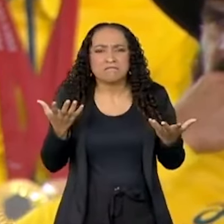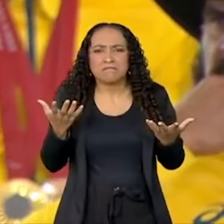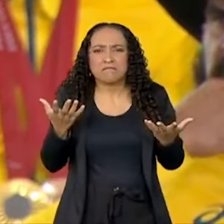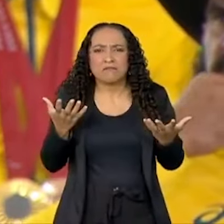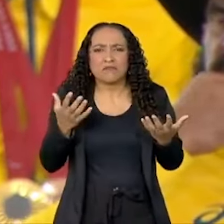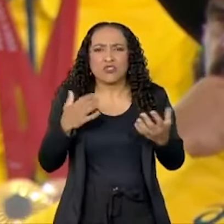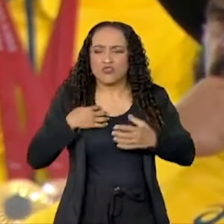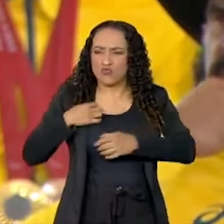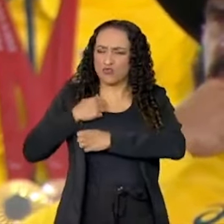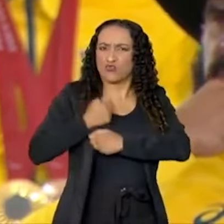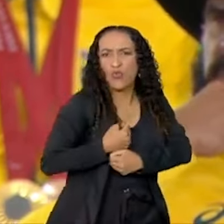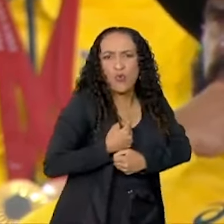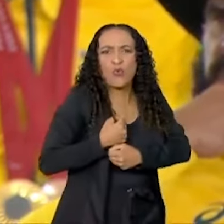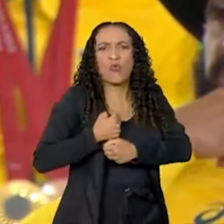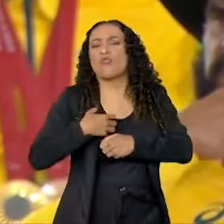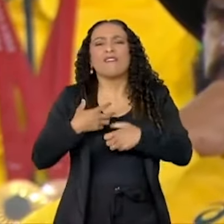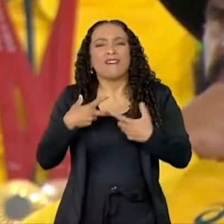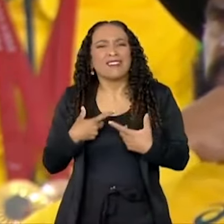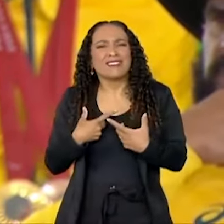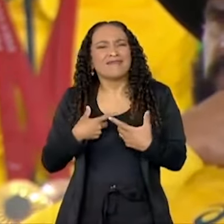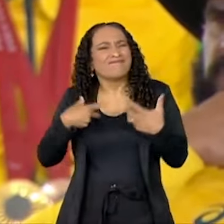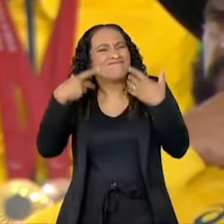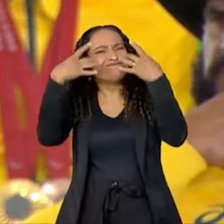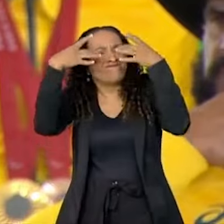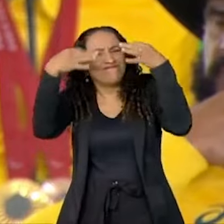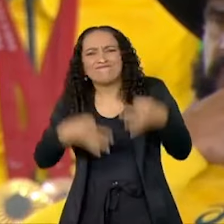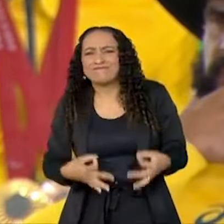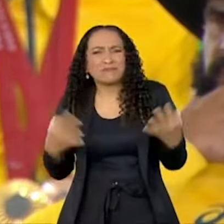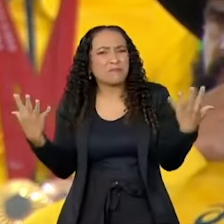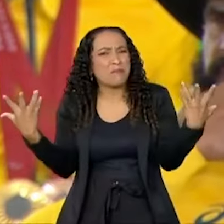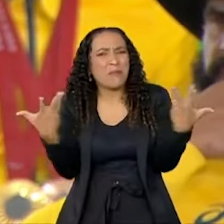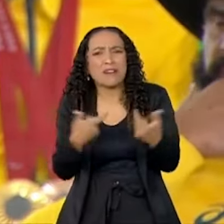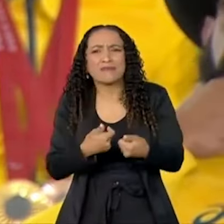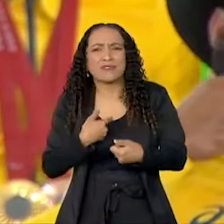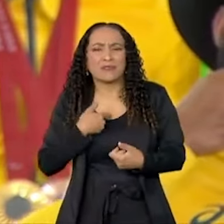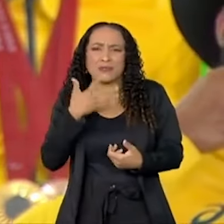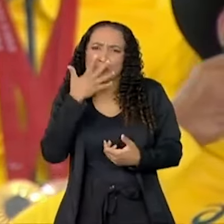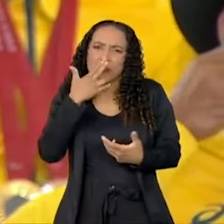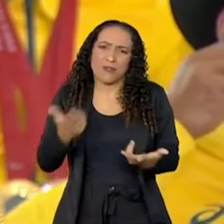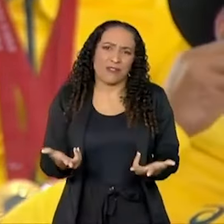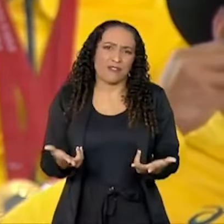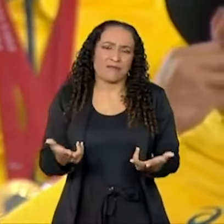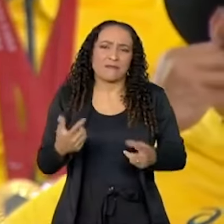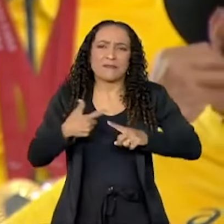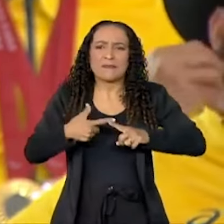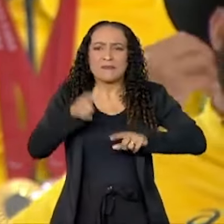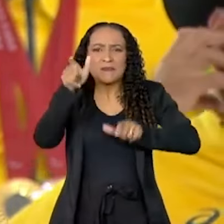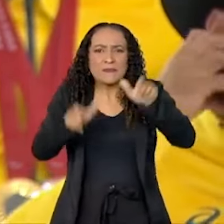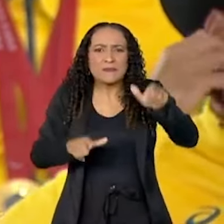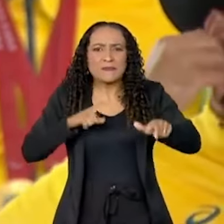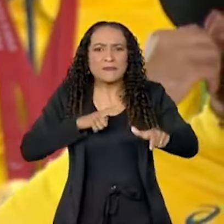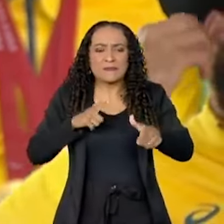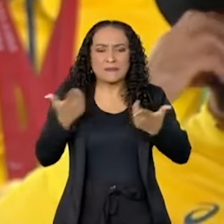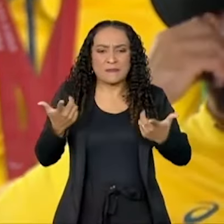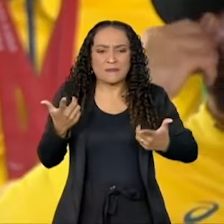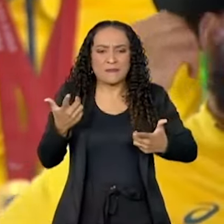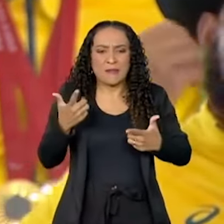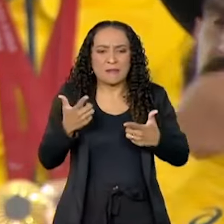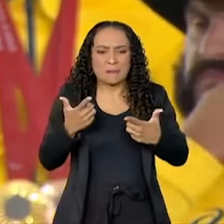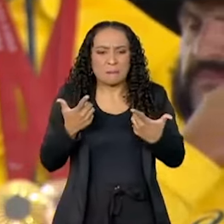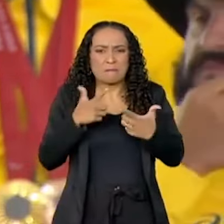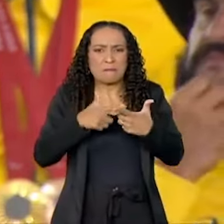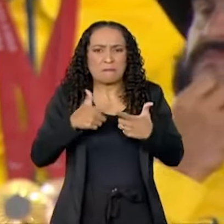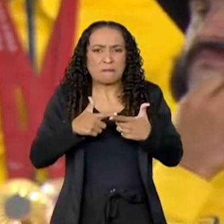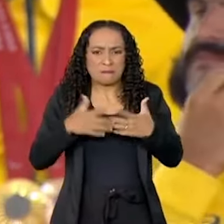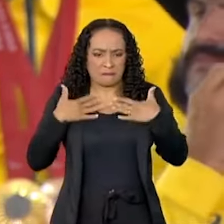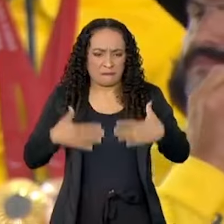no judô, eu acho uma coisa tão espetacular, sabe? A pessoa que tem um problema físico, ela